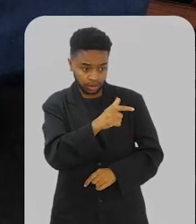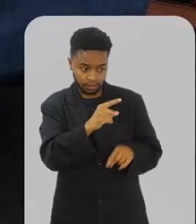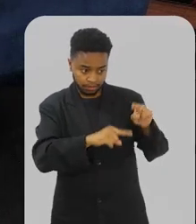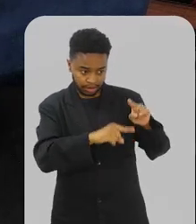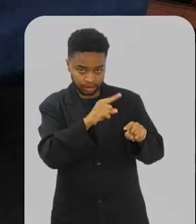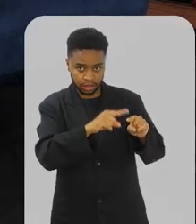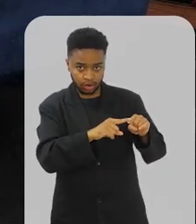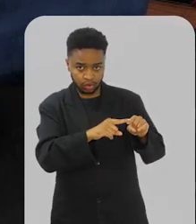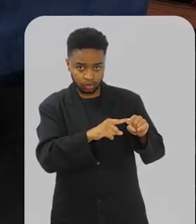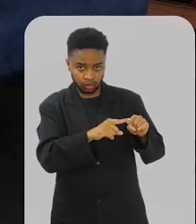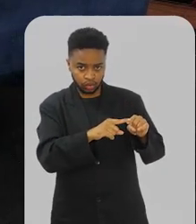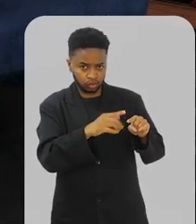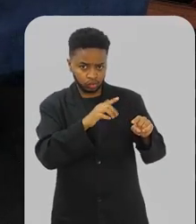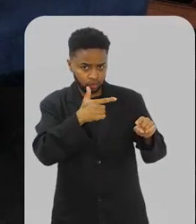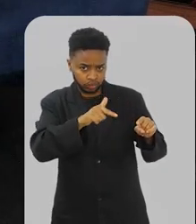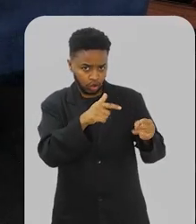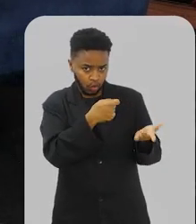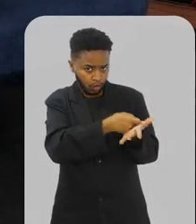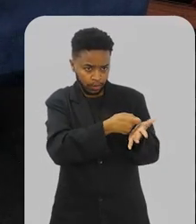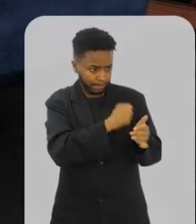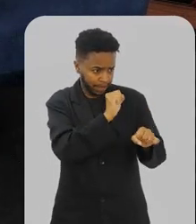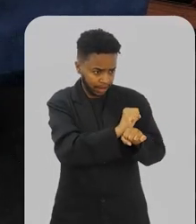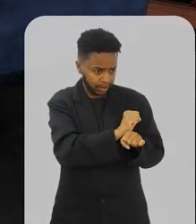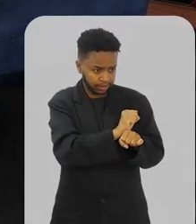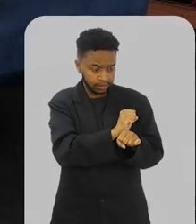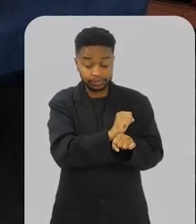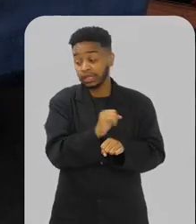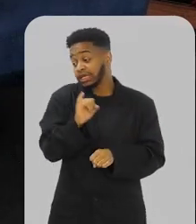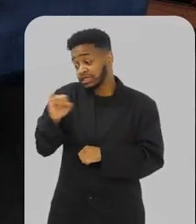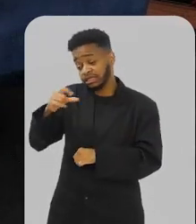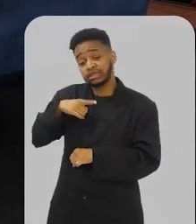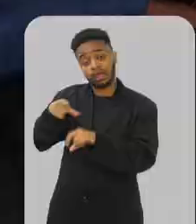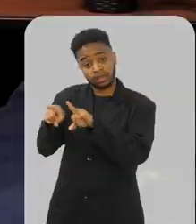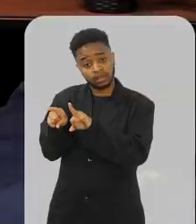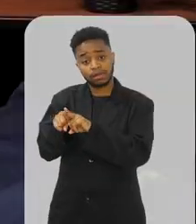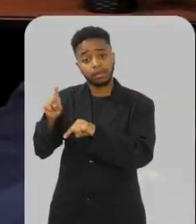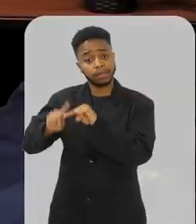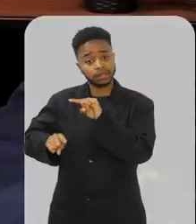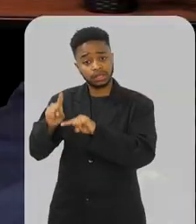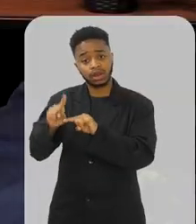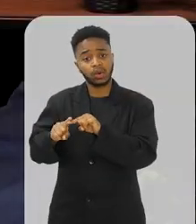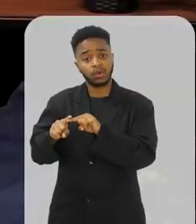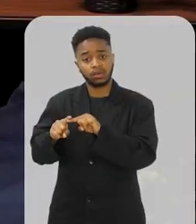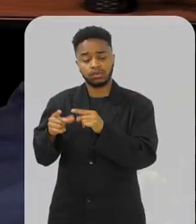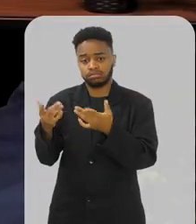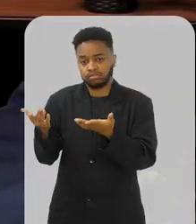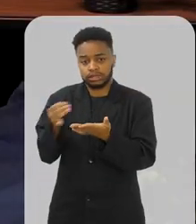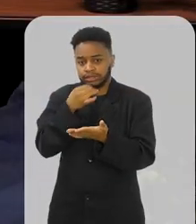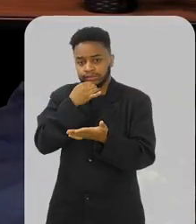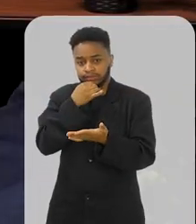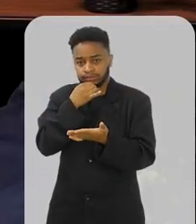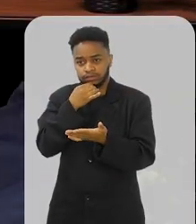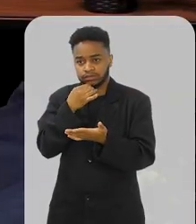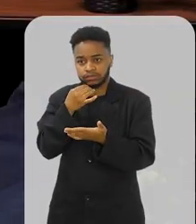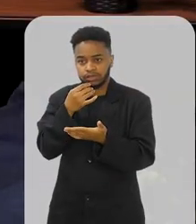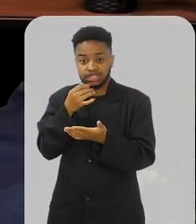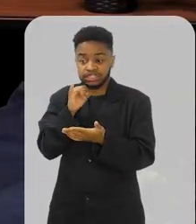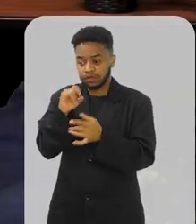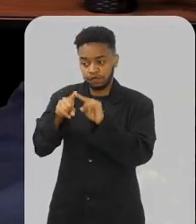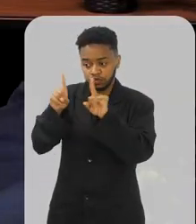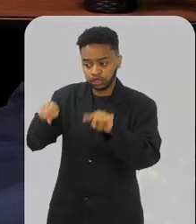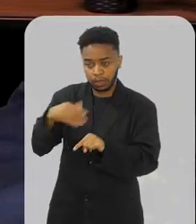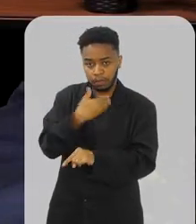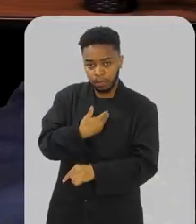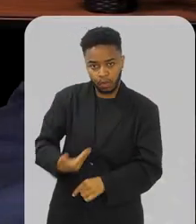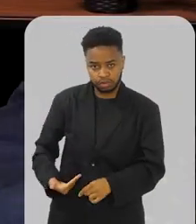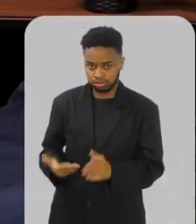tivesse aparelho, você não é obrigada a parar. Mesmo que ele tenha o aparelho, como vai ser um